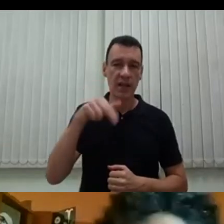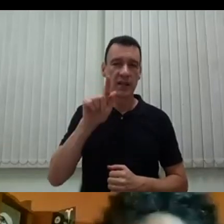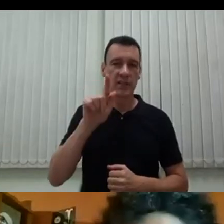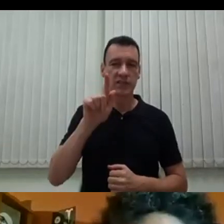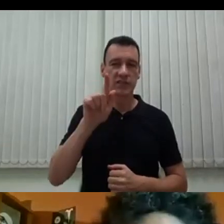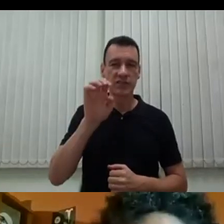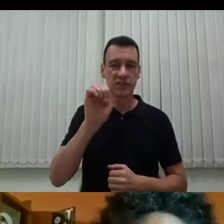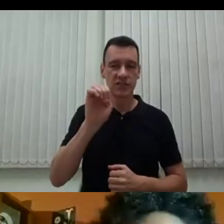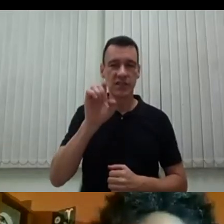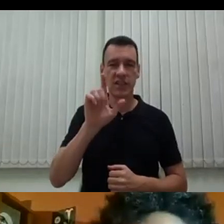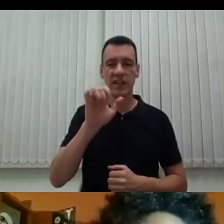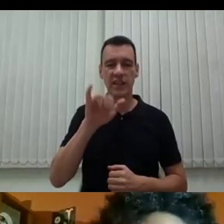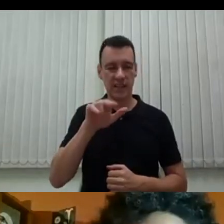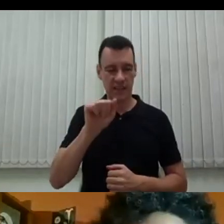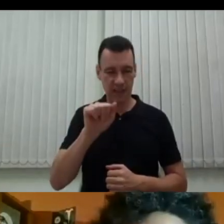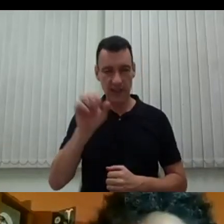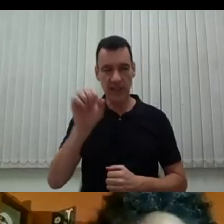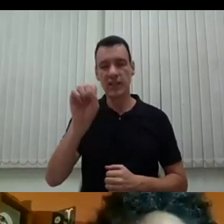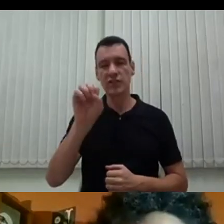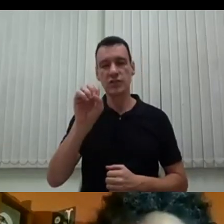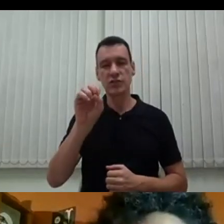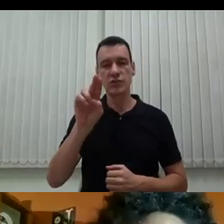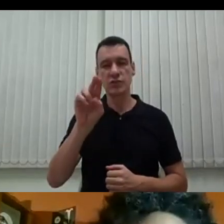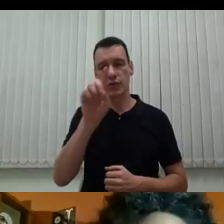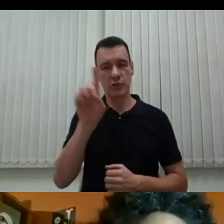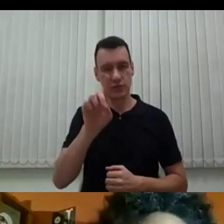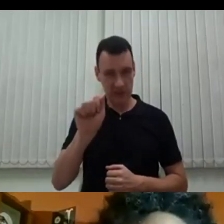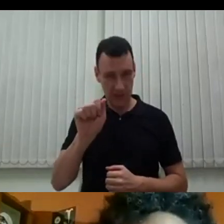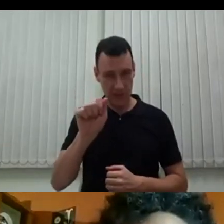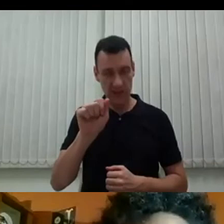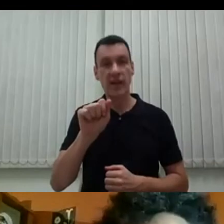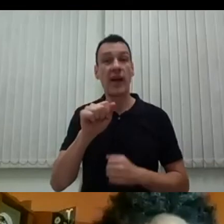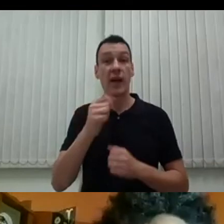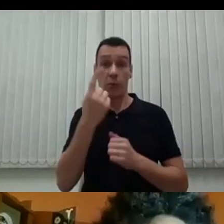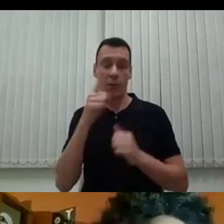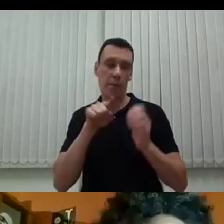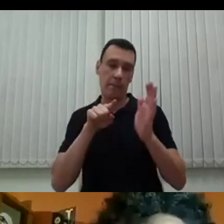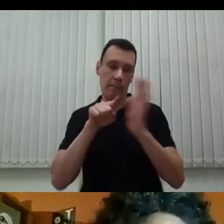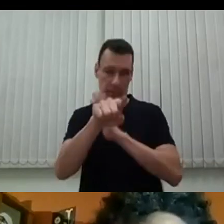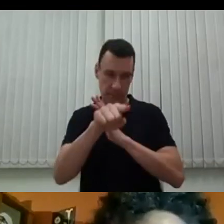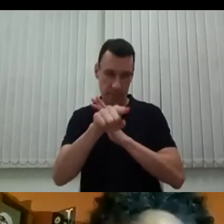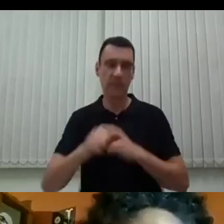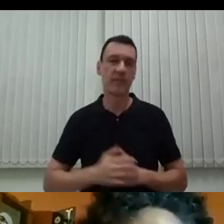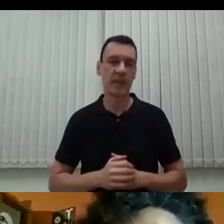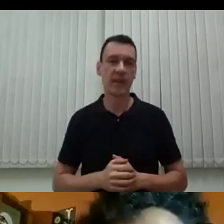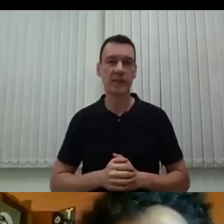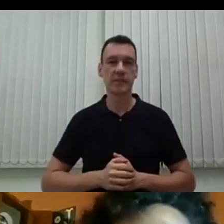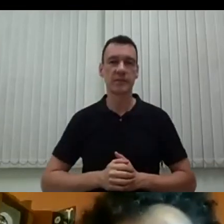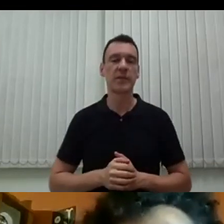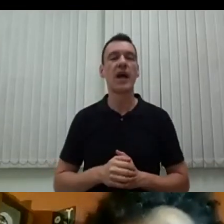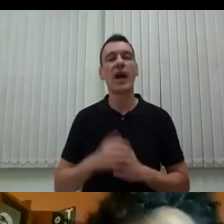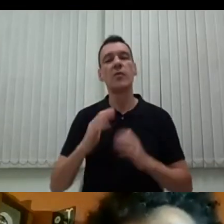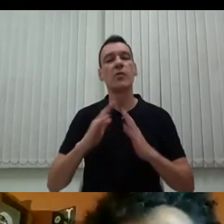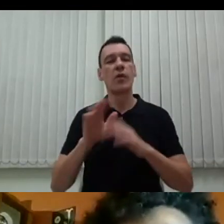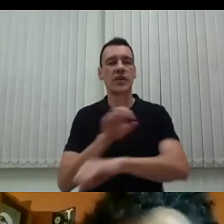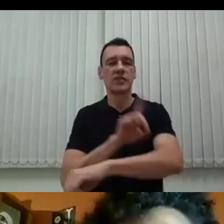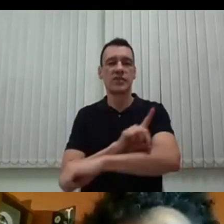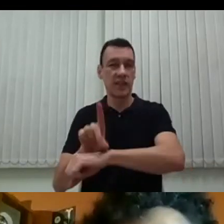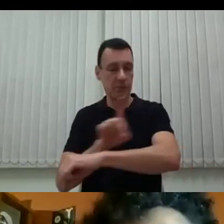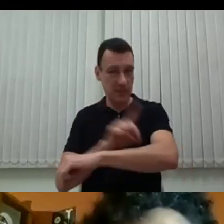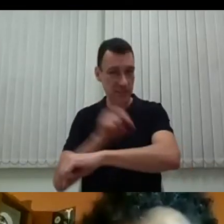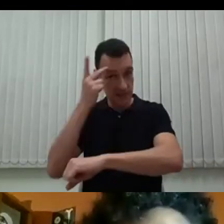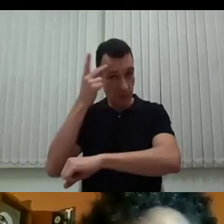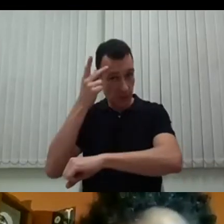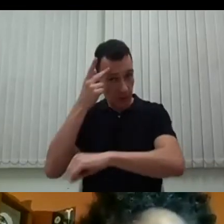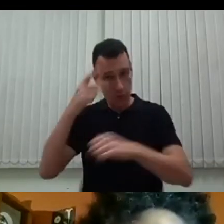Giovana? Estou falando como se a gente estivesse no auditório, gente. É isso. A Angelina Souza, de Diadema, São Paulo. É